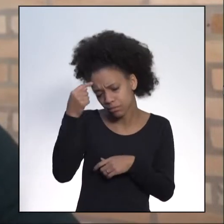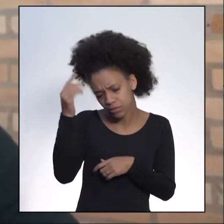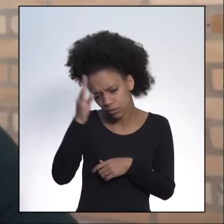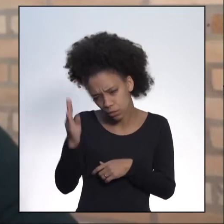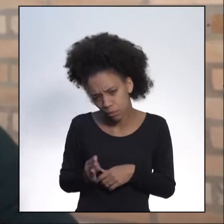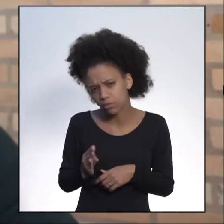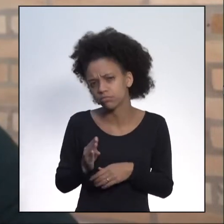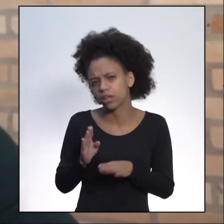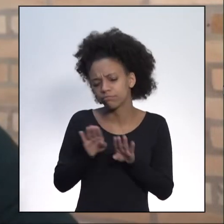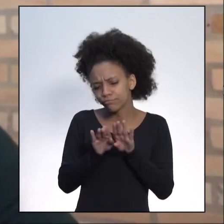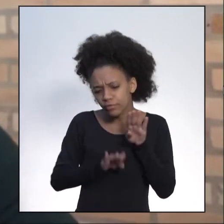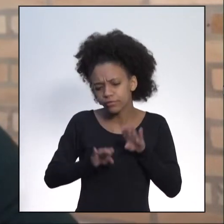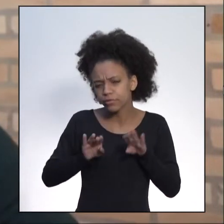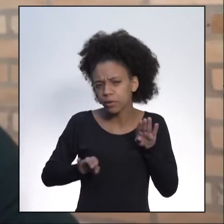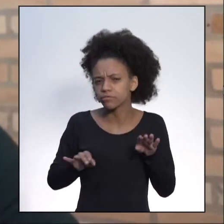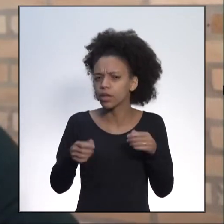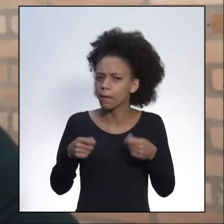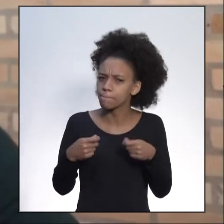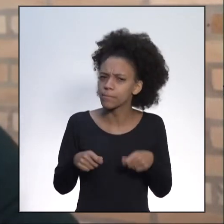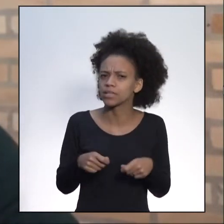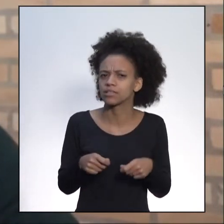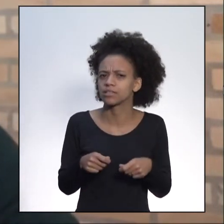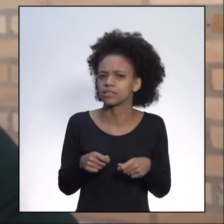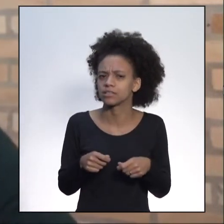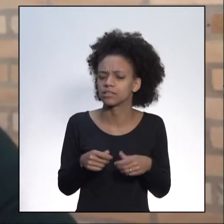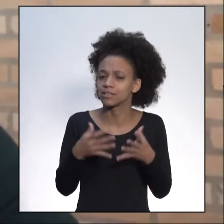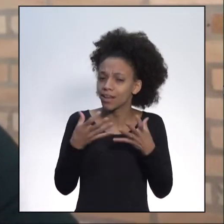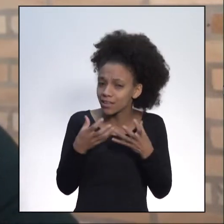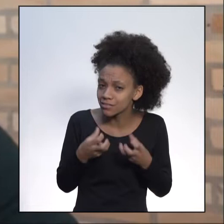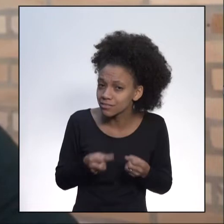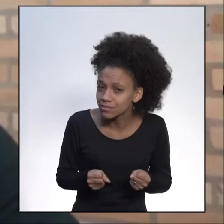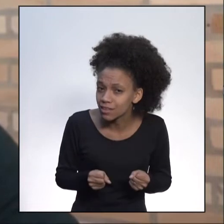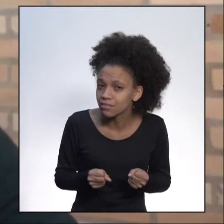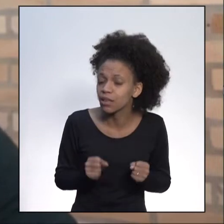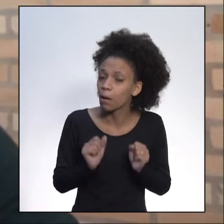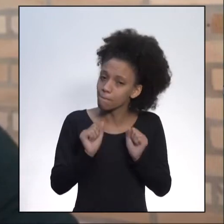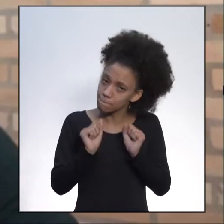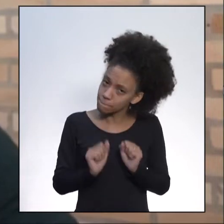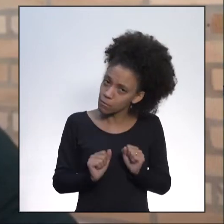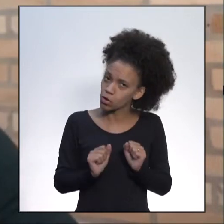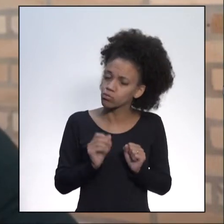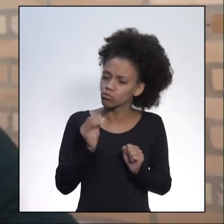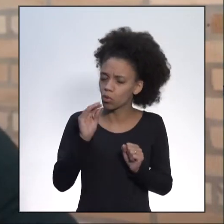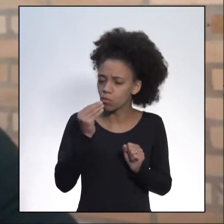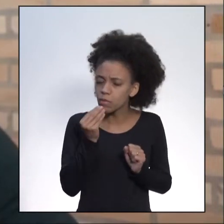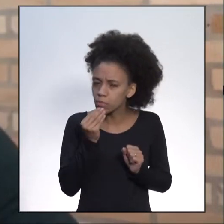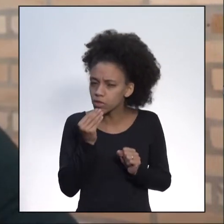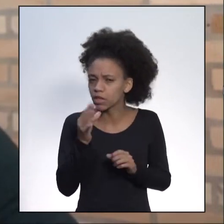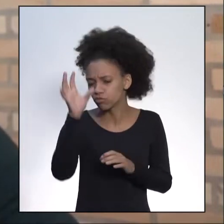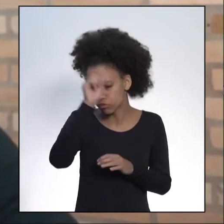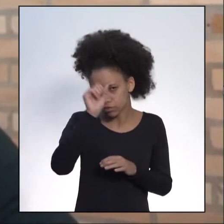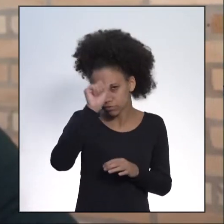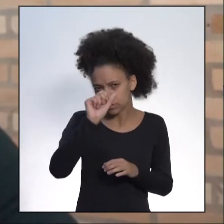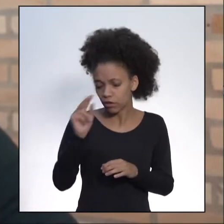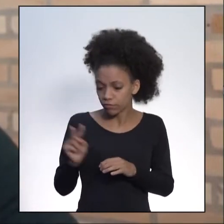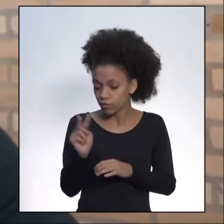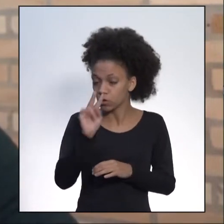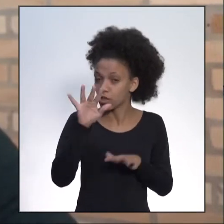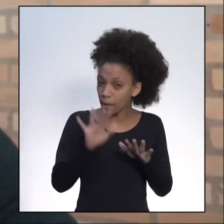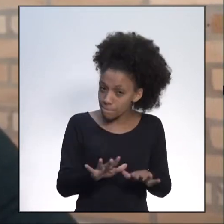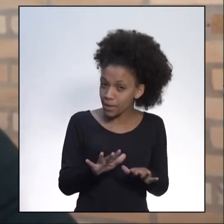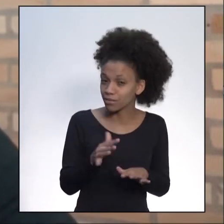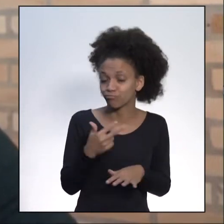nessa desigualdade, a gente precisa considerar que pode ser uma oportunidade para uma aprendizagem de valores, mas a gente não